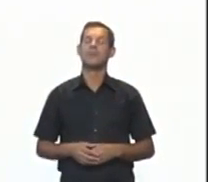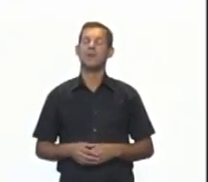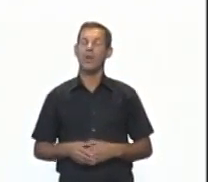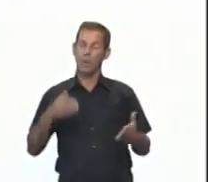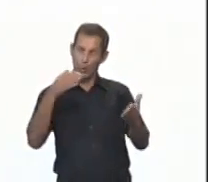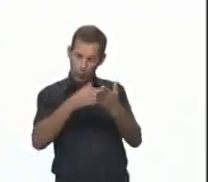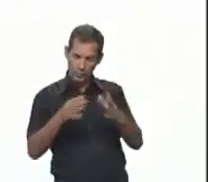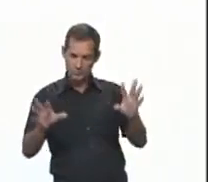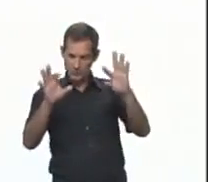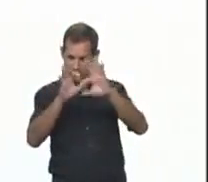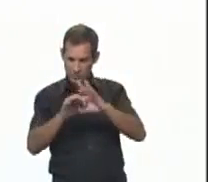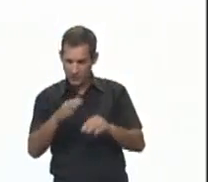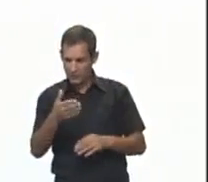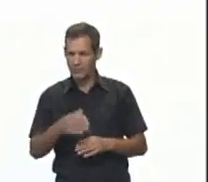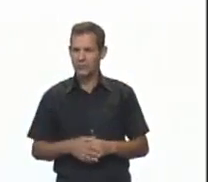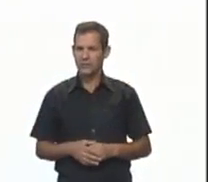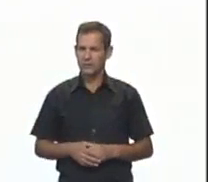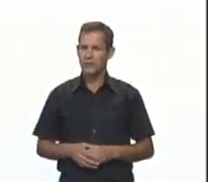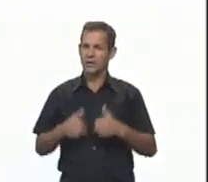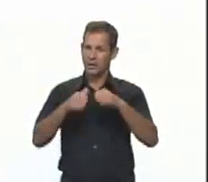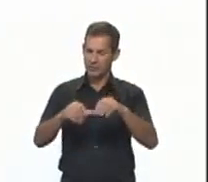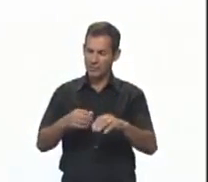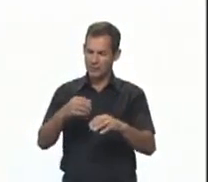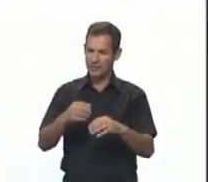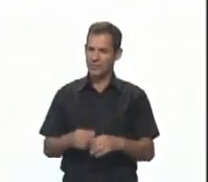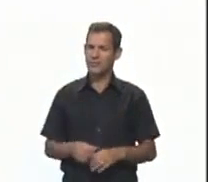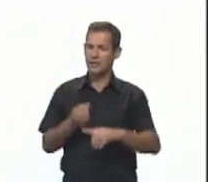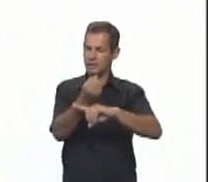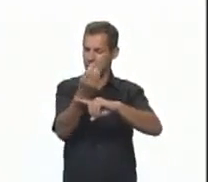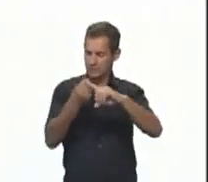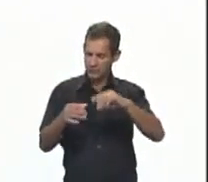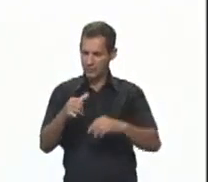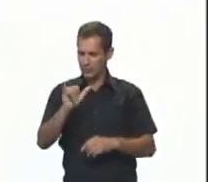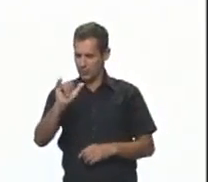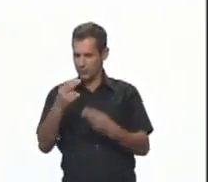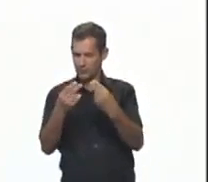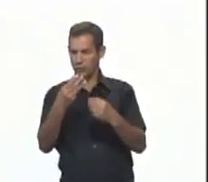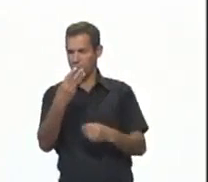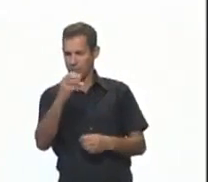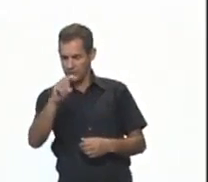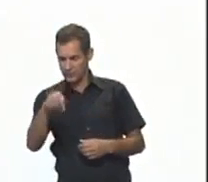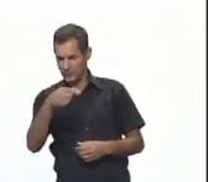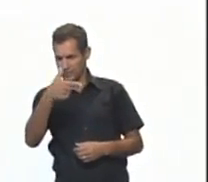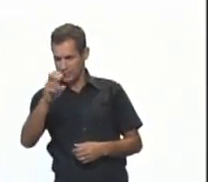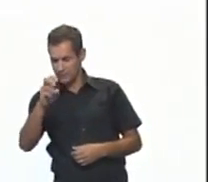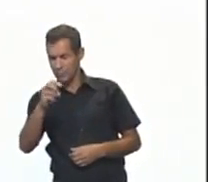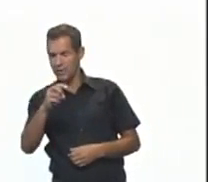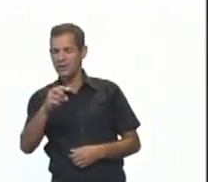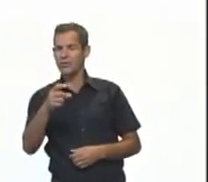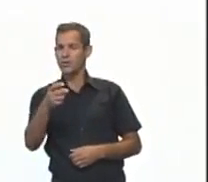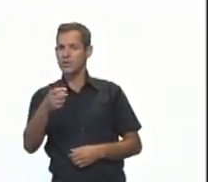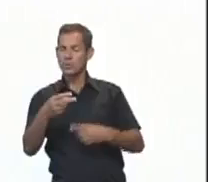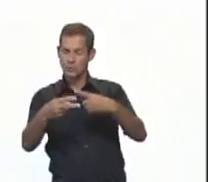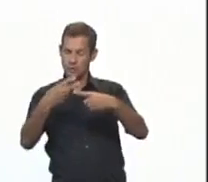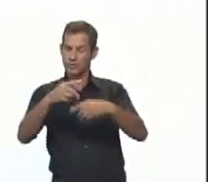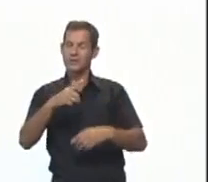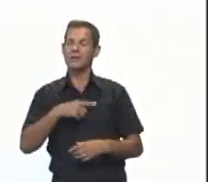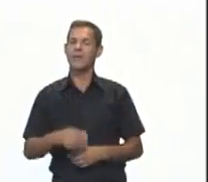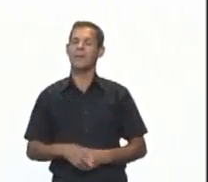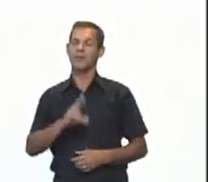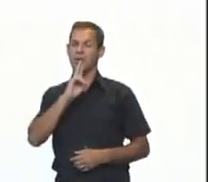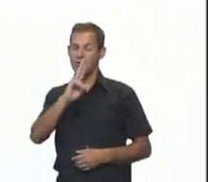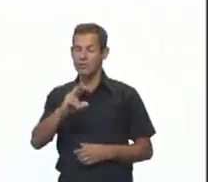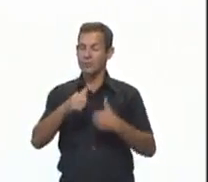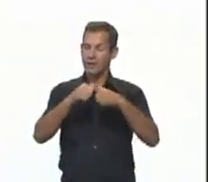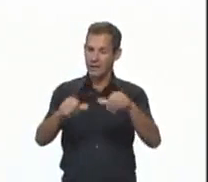Os limites de integração, então, eles são esses, e a função é y igual a 30,25 menos x ao quadrado. Então, nós temos que